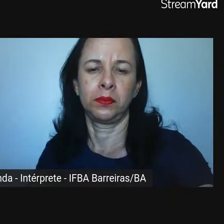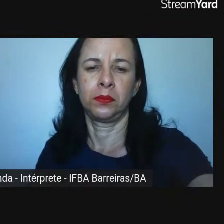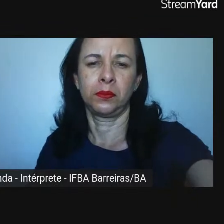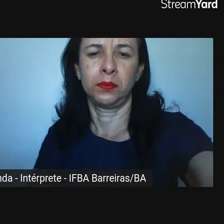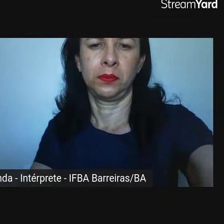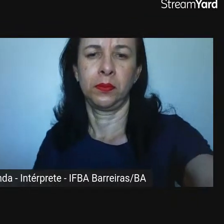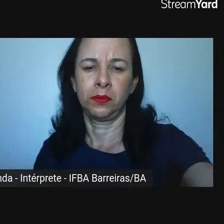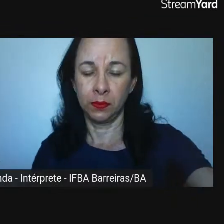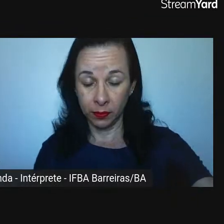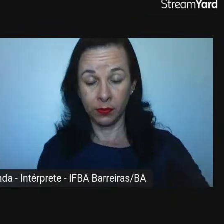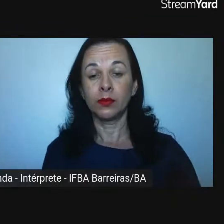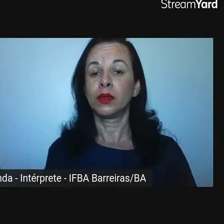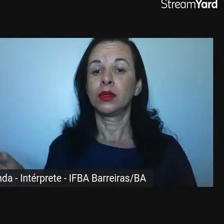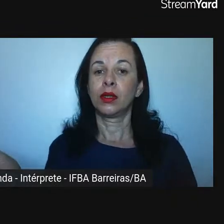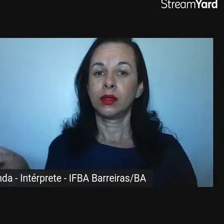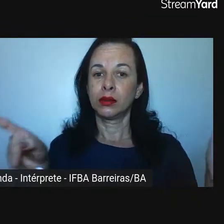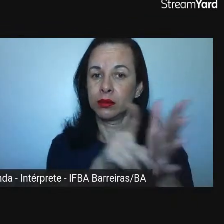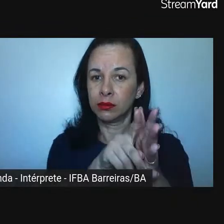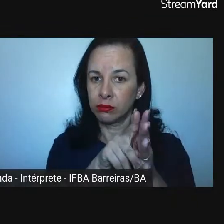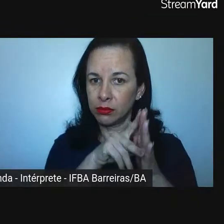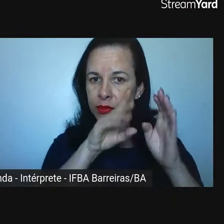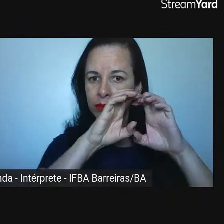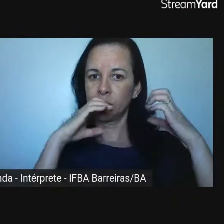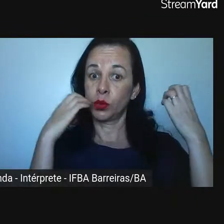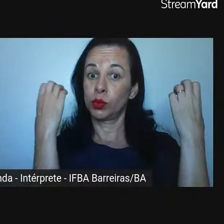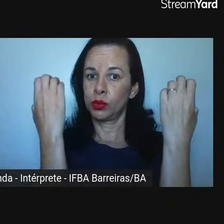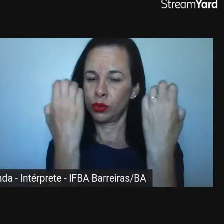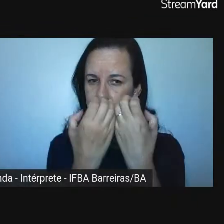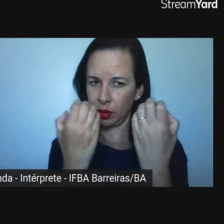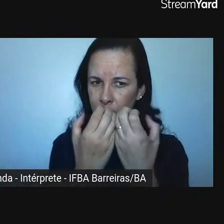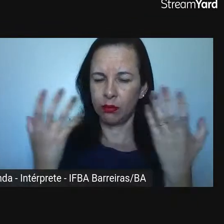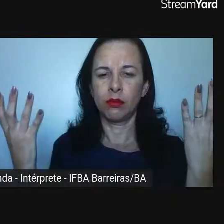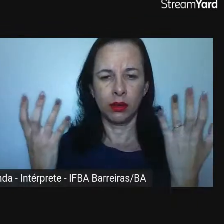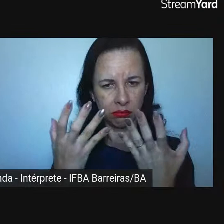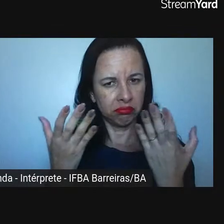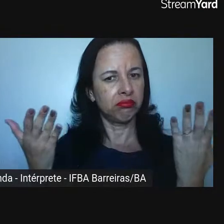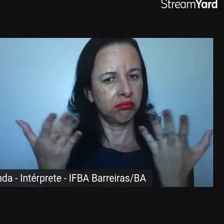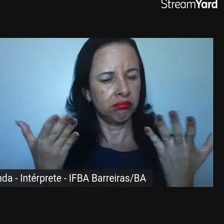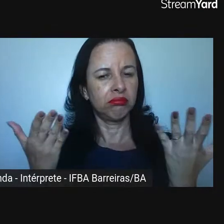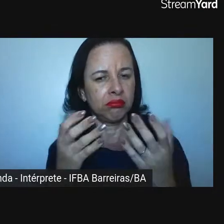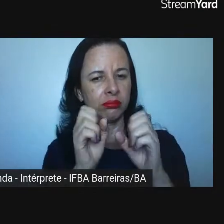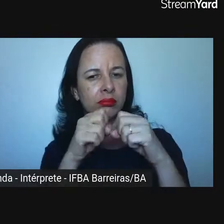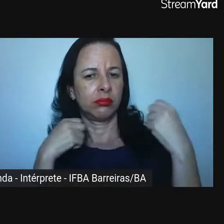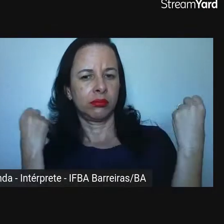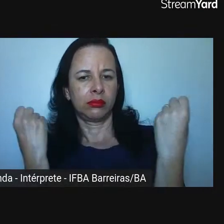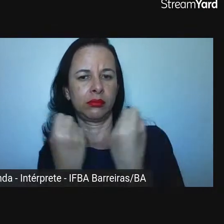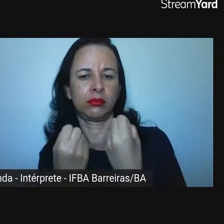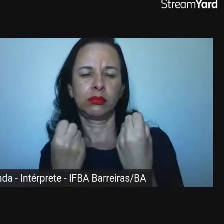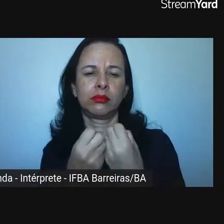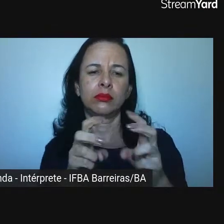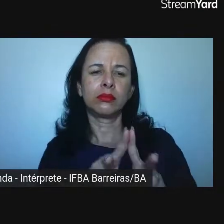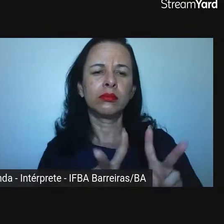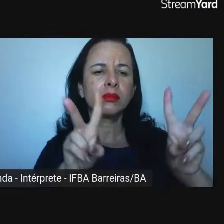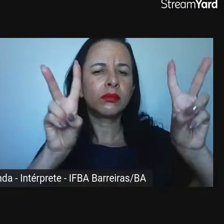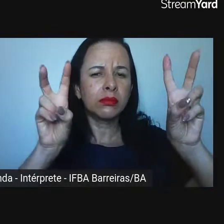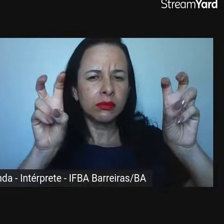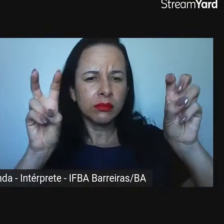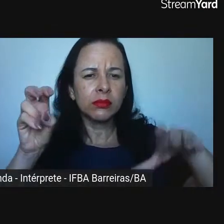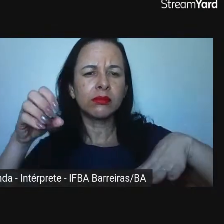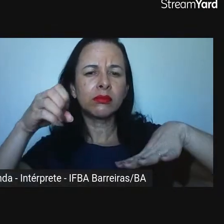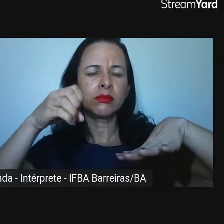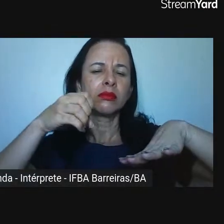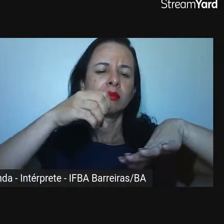ver com o tema desse ano do do do seminário é um tema que é transversal